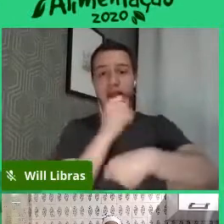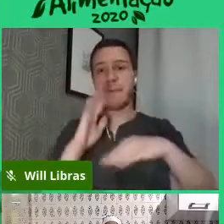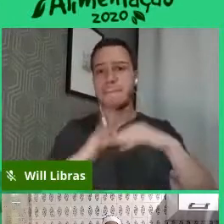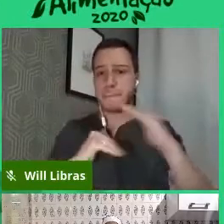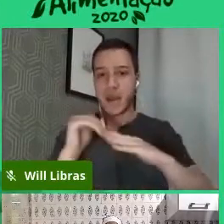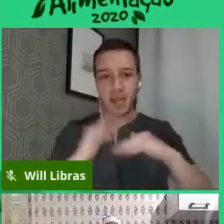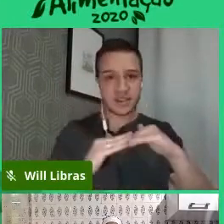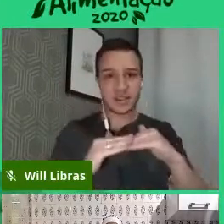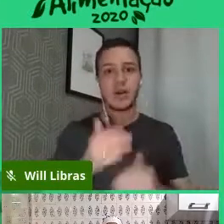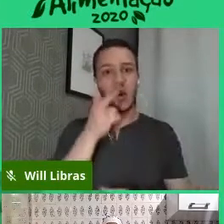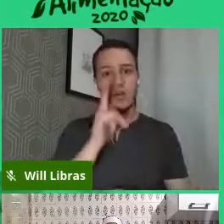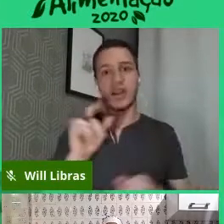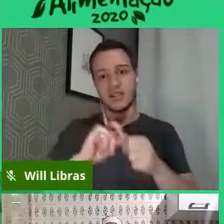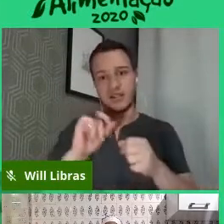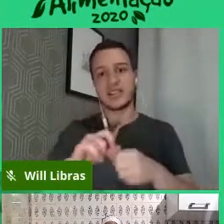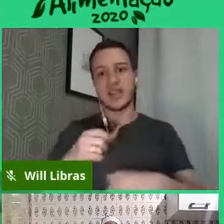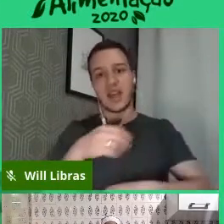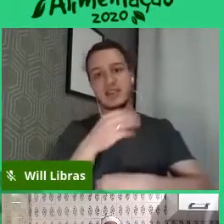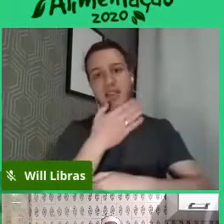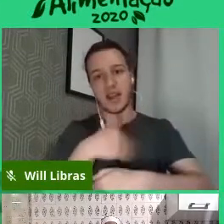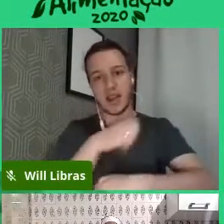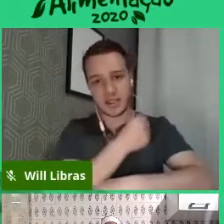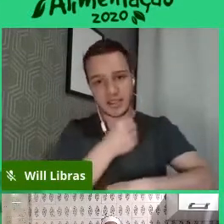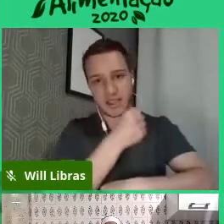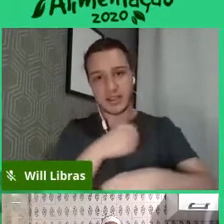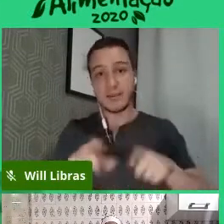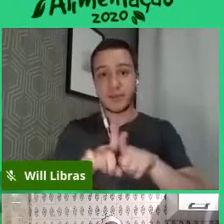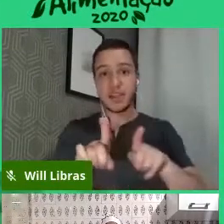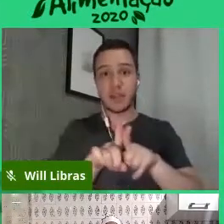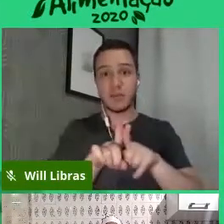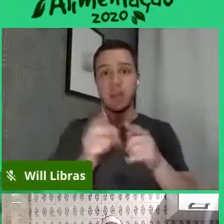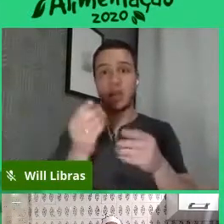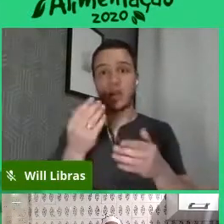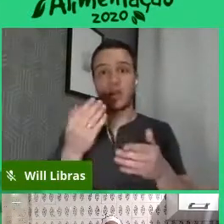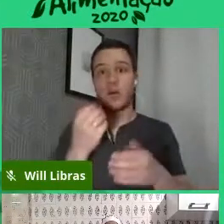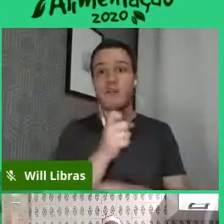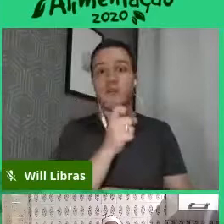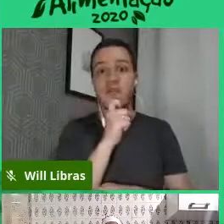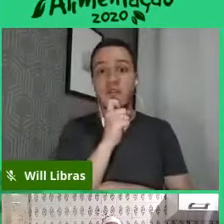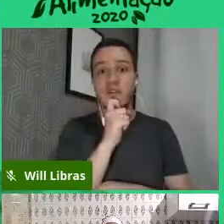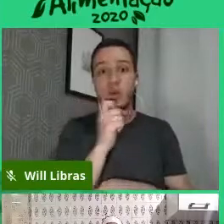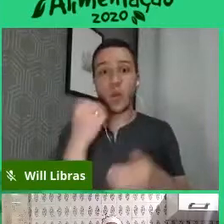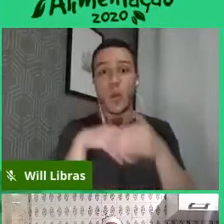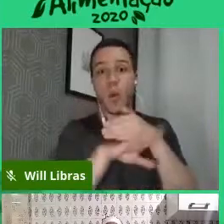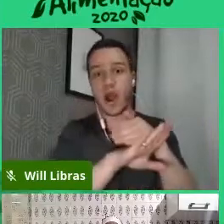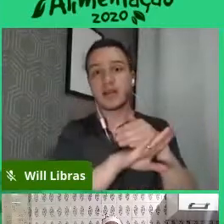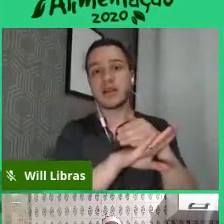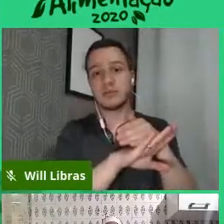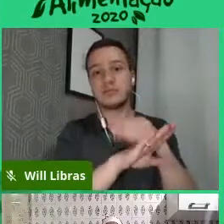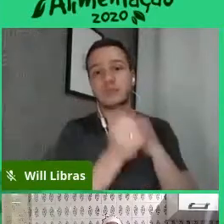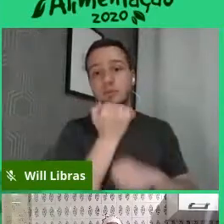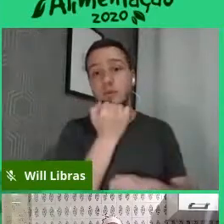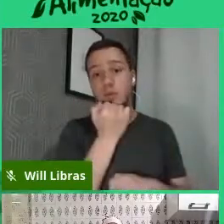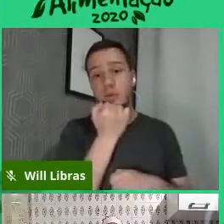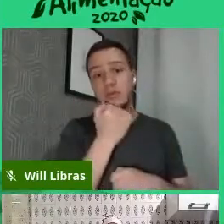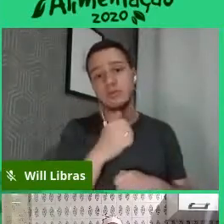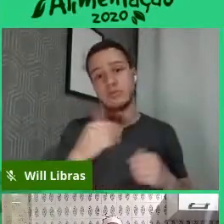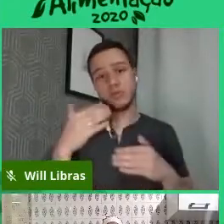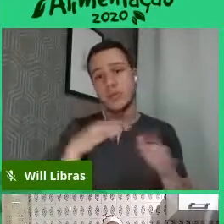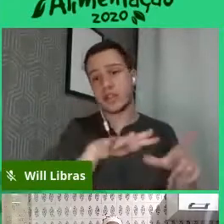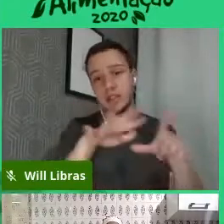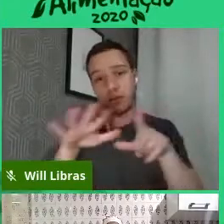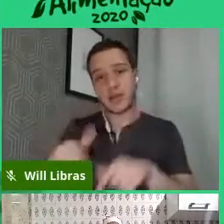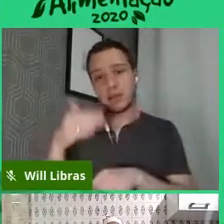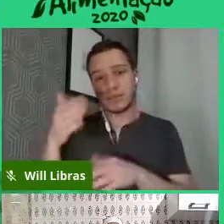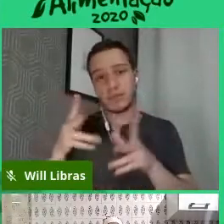essa receita e estar congelando essas almôndegas para poder ir usando durante a semana, né? Fica